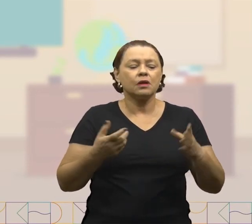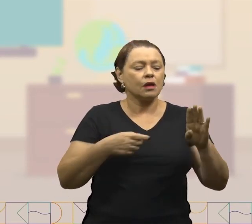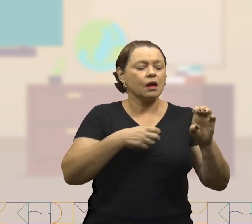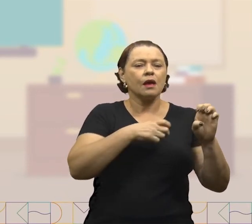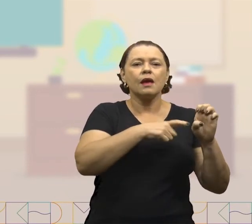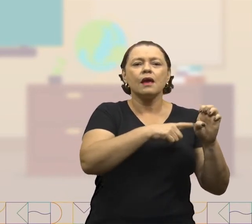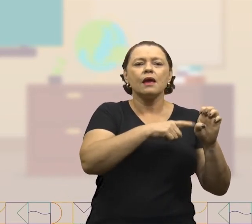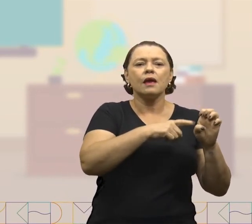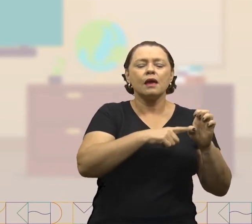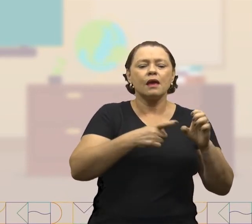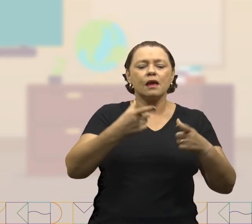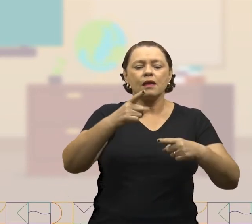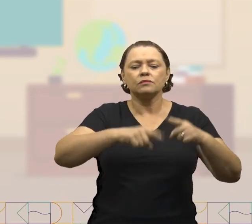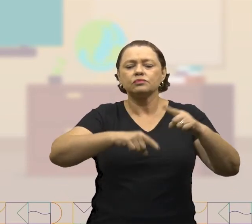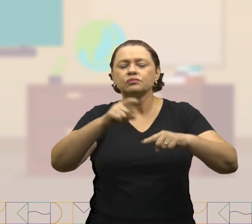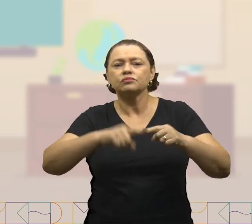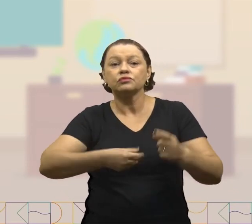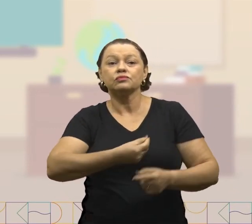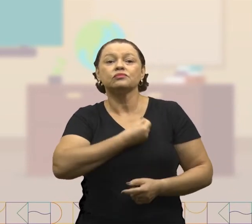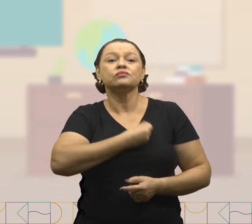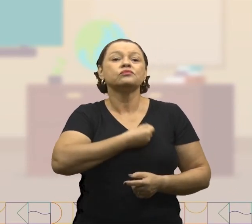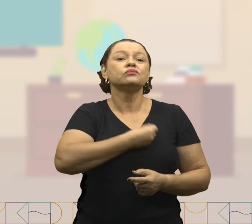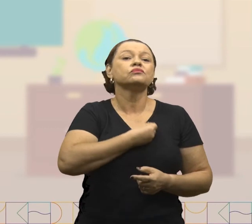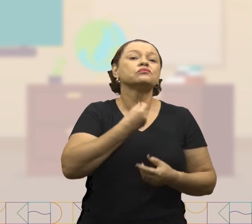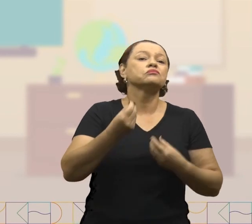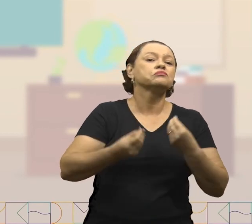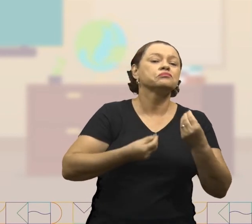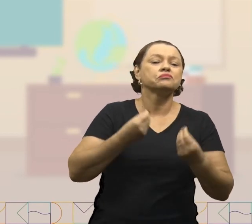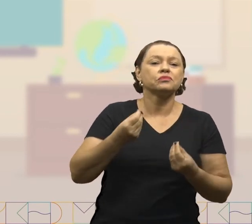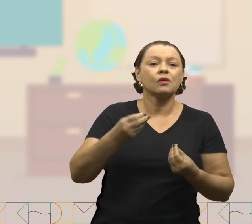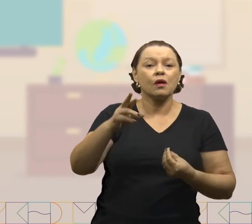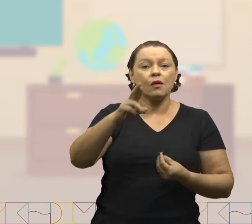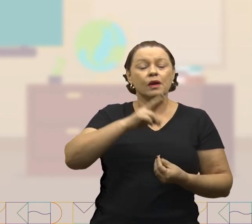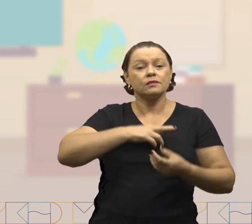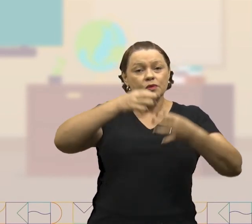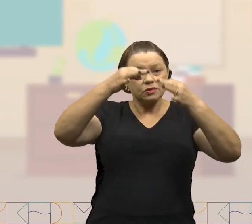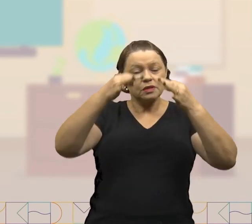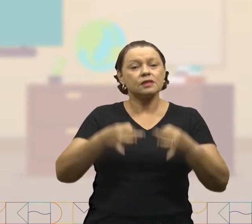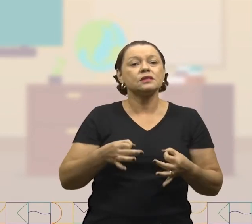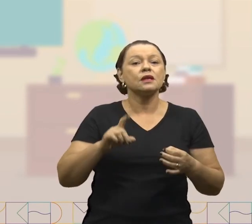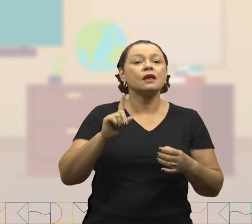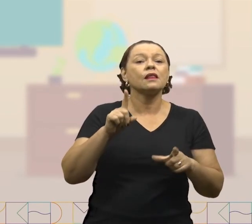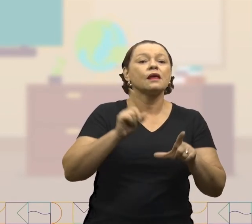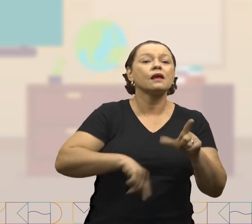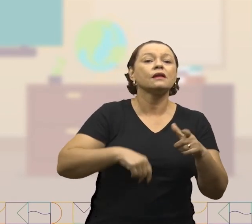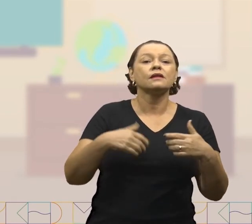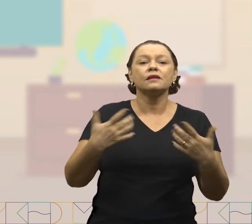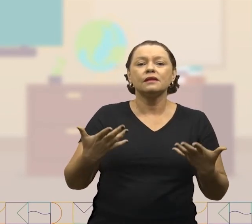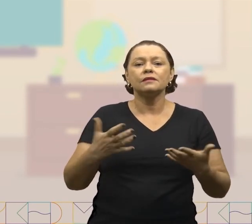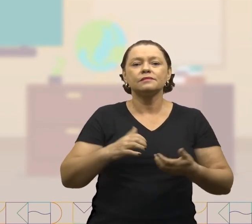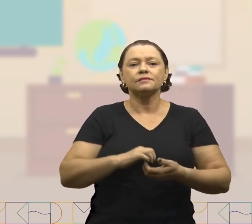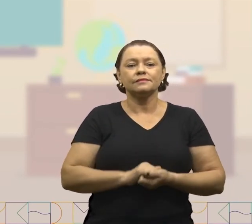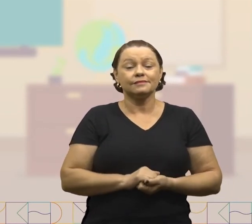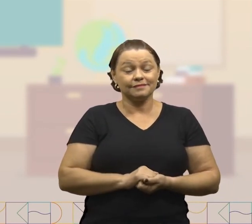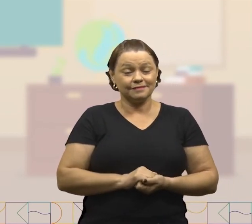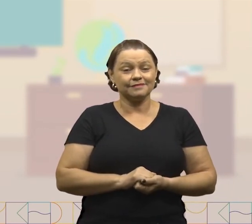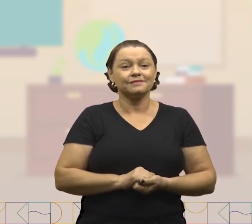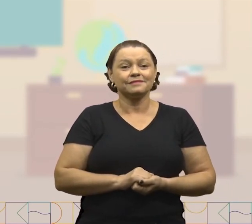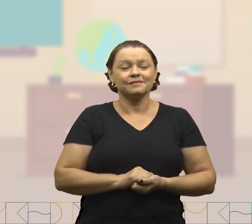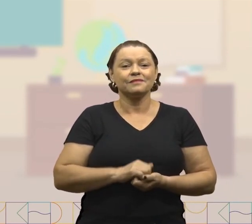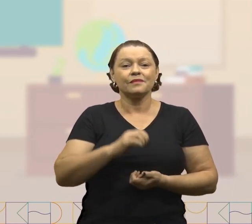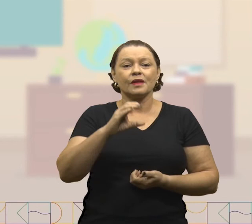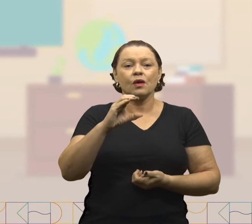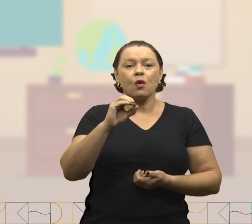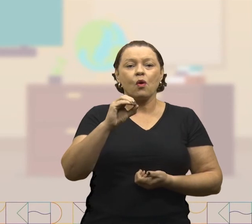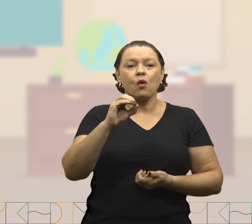organismos vivos. A alternativa correta é a letra D. Os